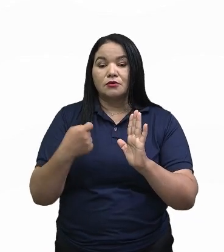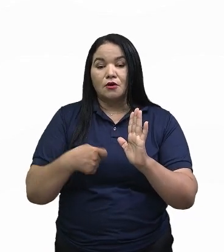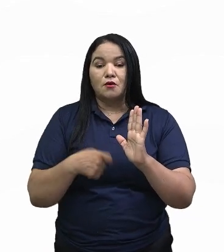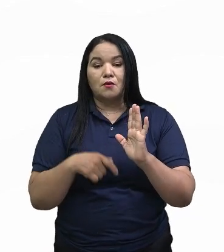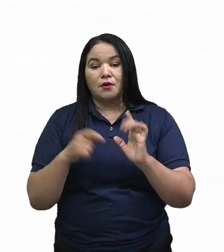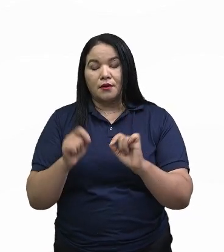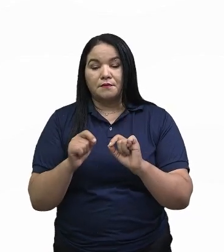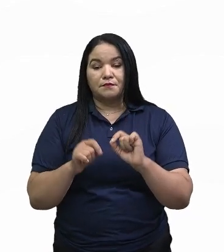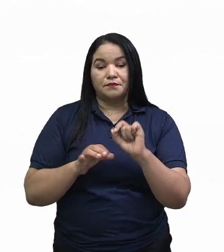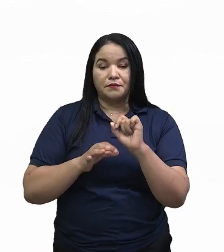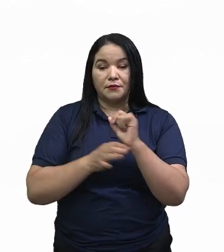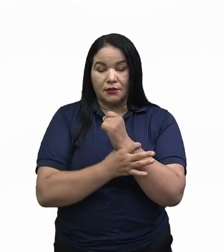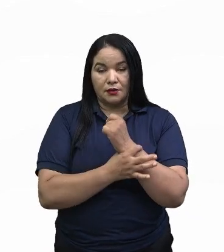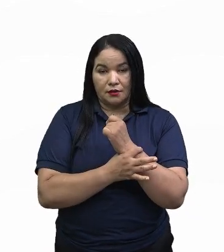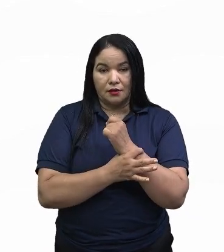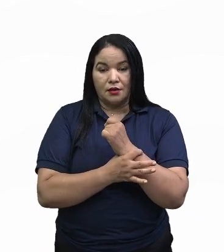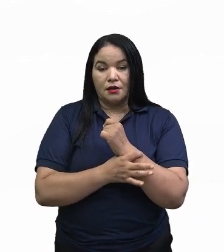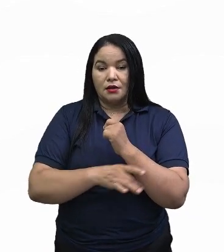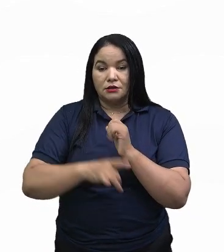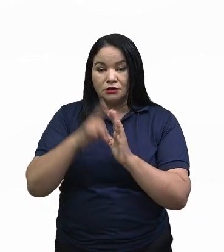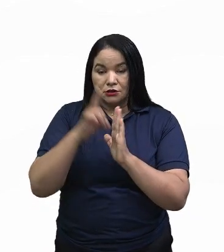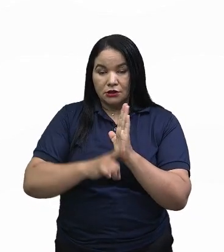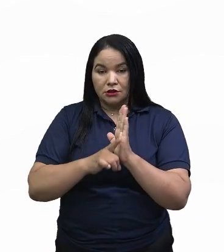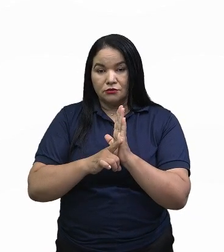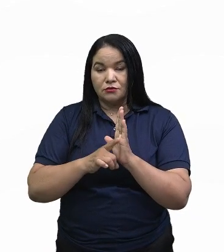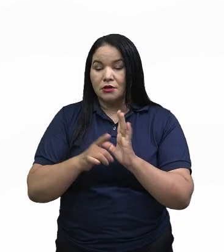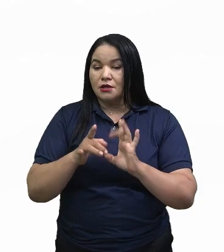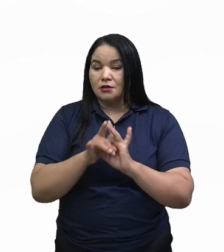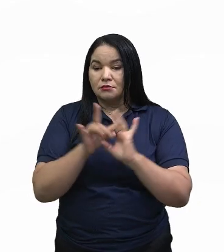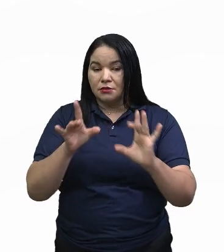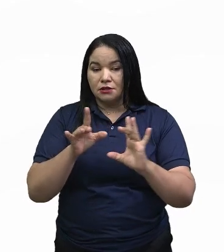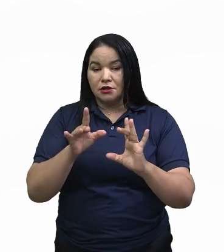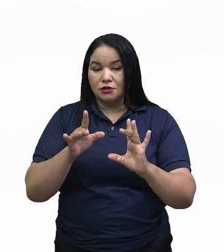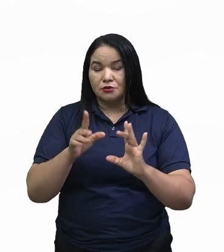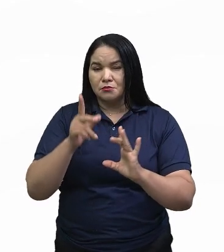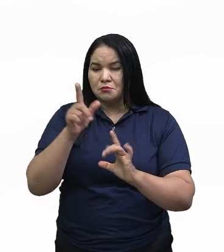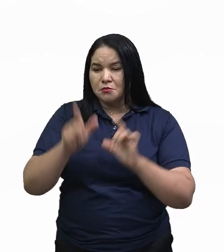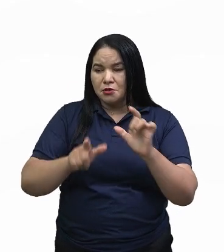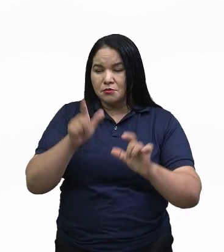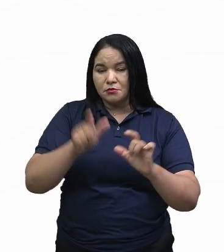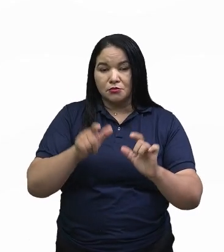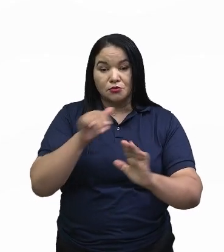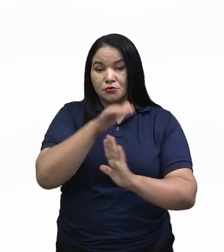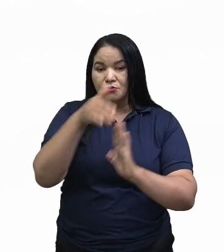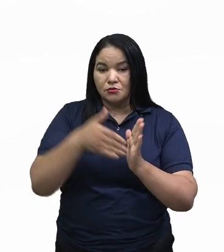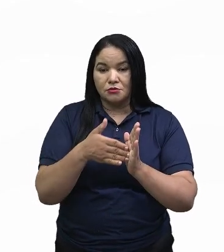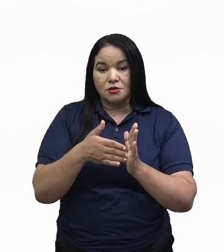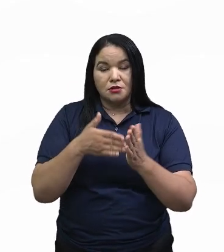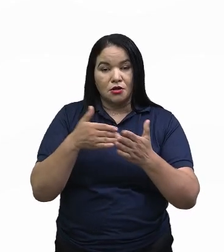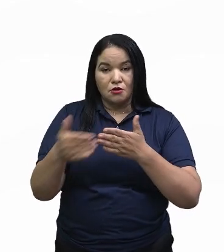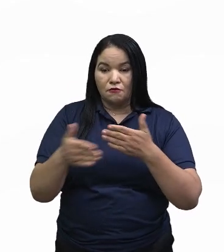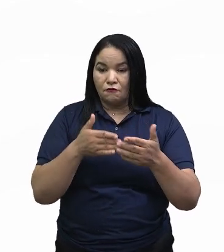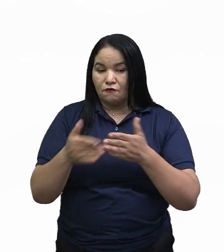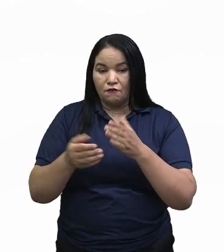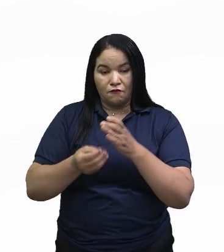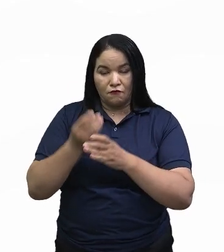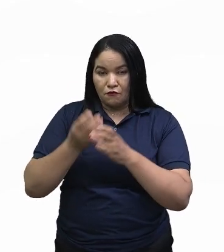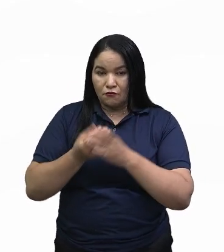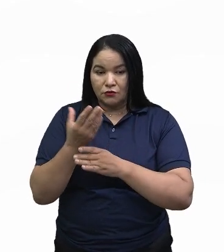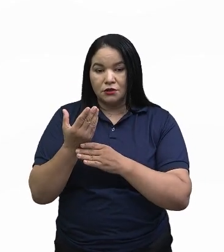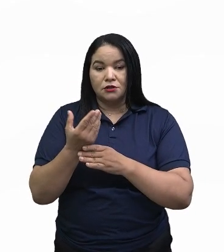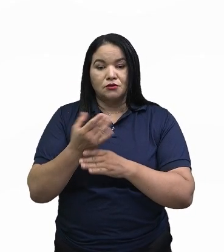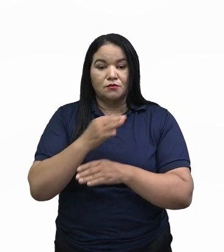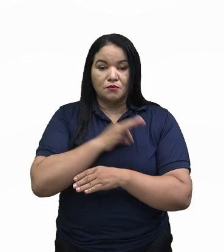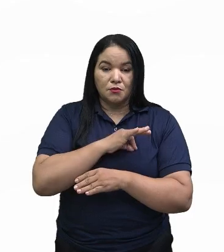assegurar direitos, liberdades, né, de todos os seres humanos, independente de sua origem,